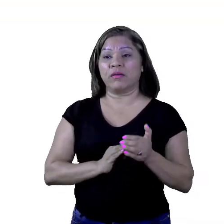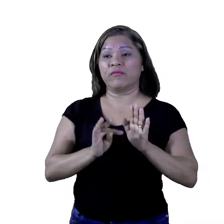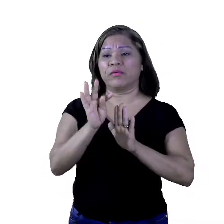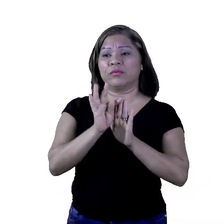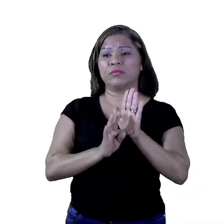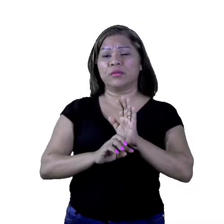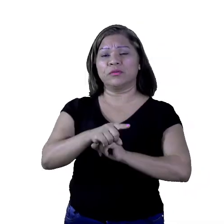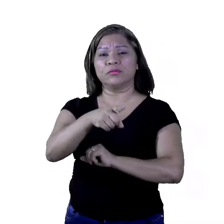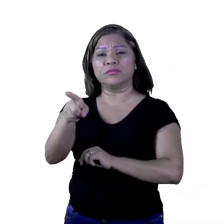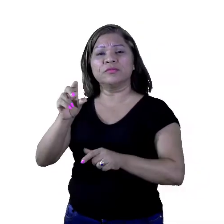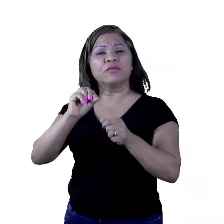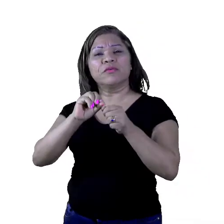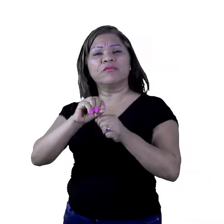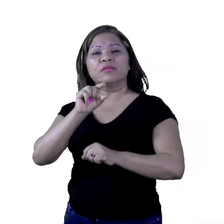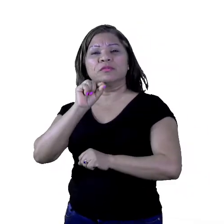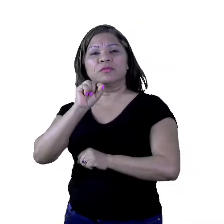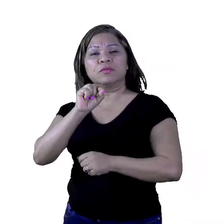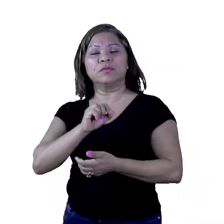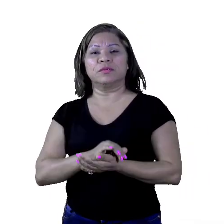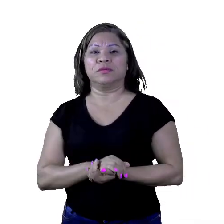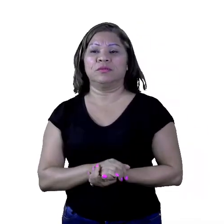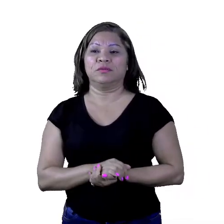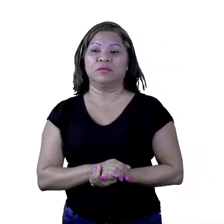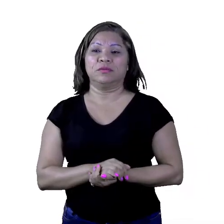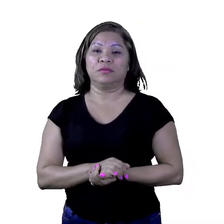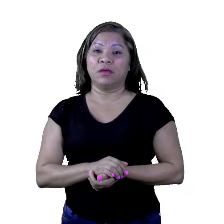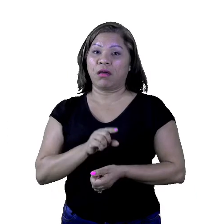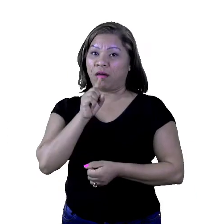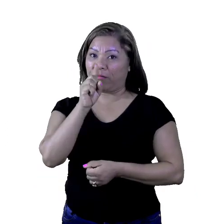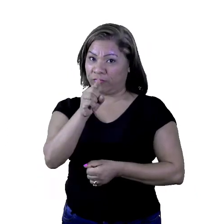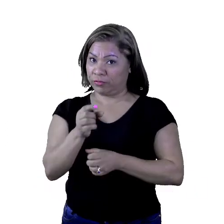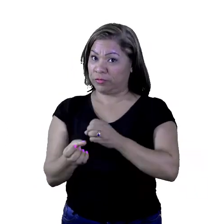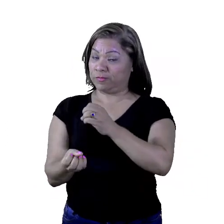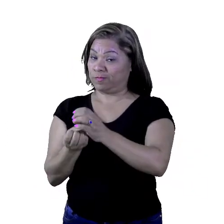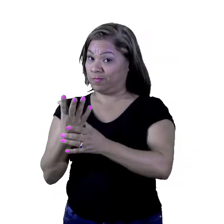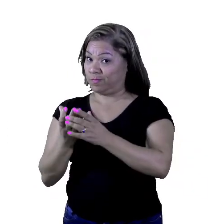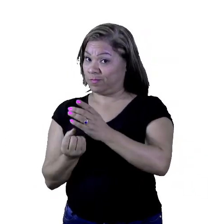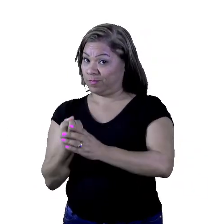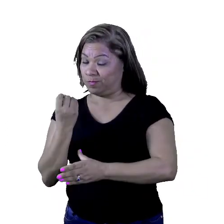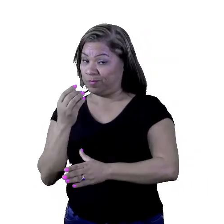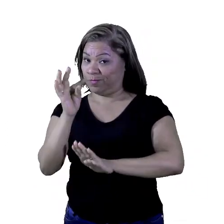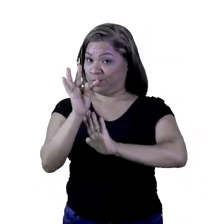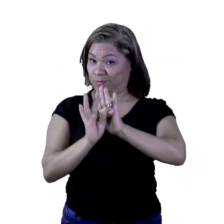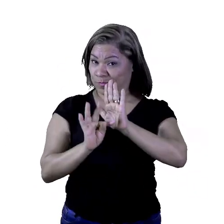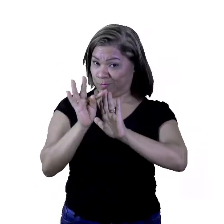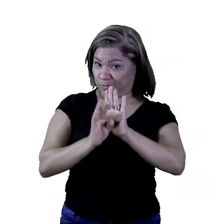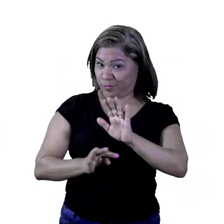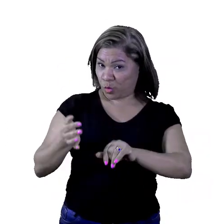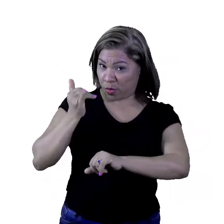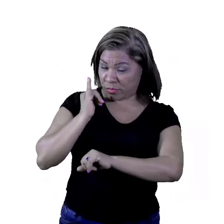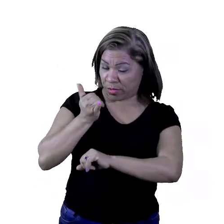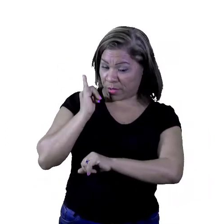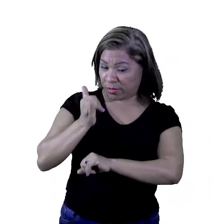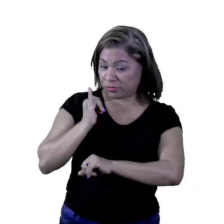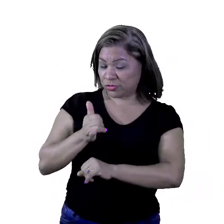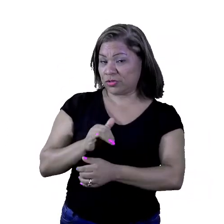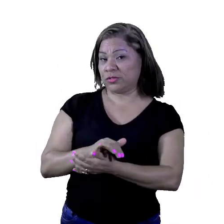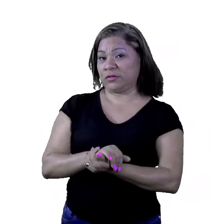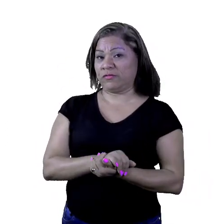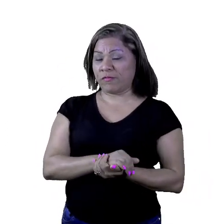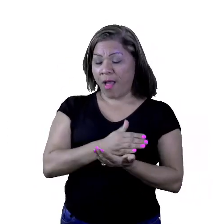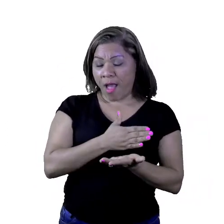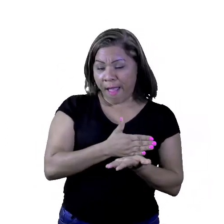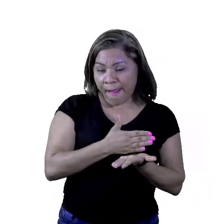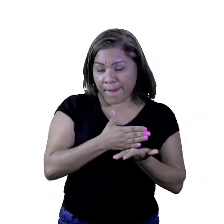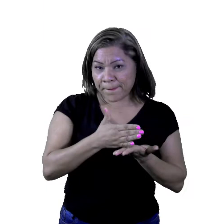fazer? Você vai produzir um texto, uma narrativa, vai compor a partir